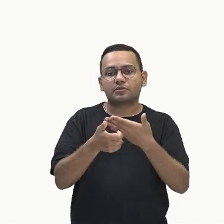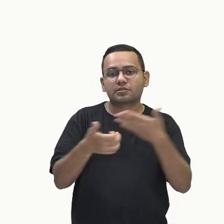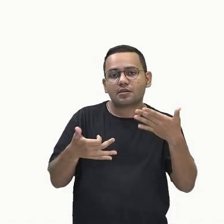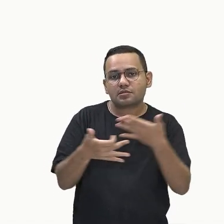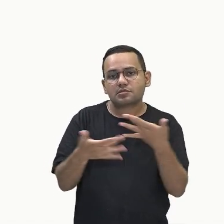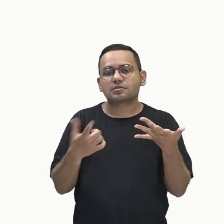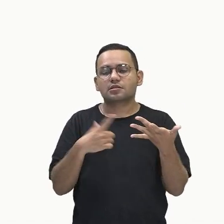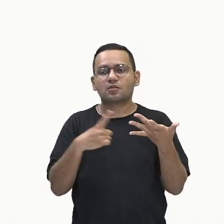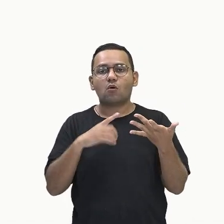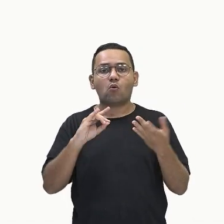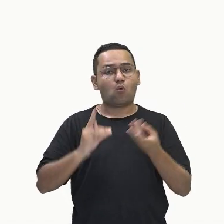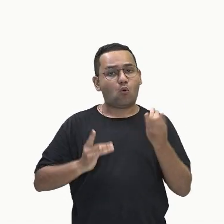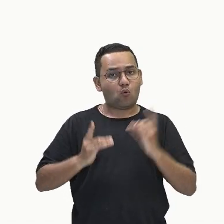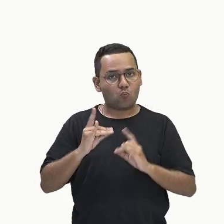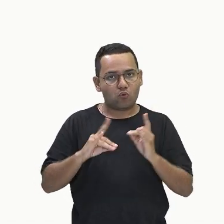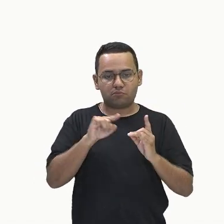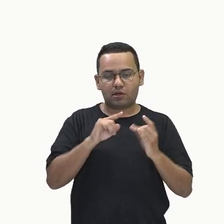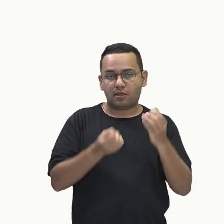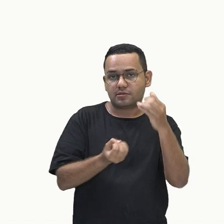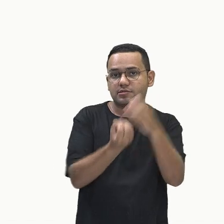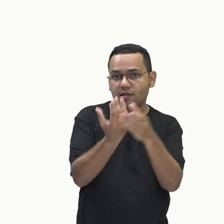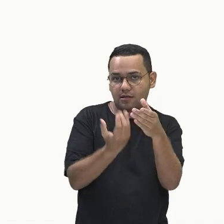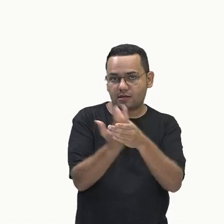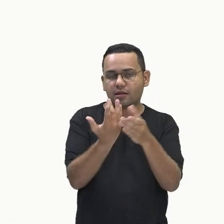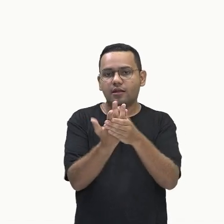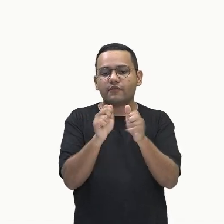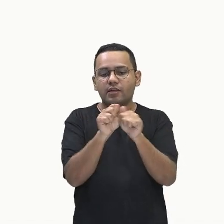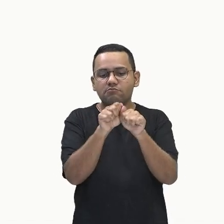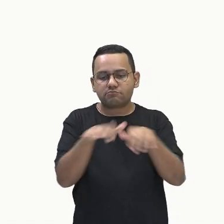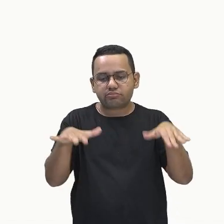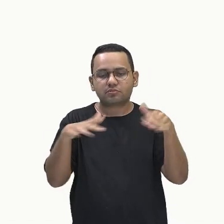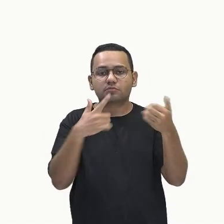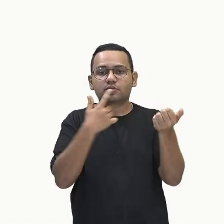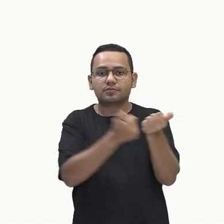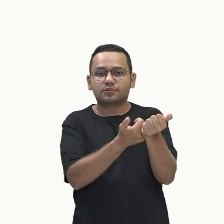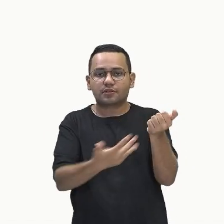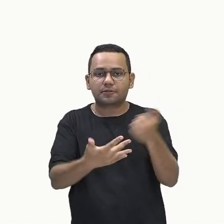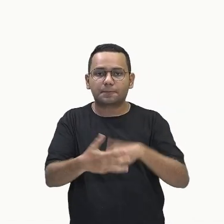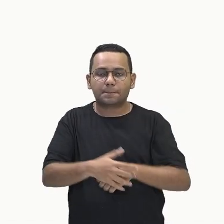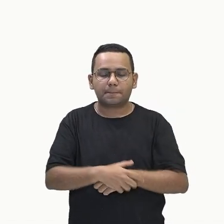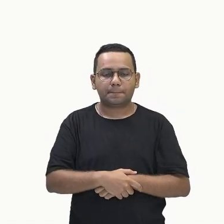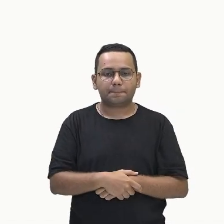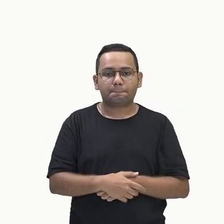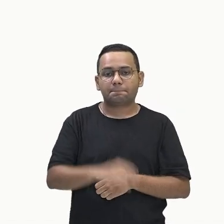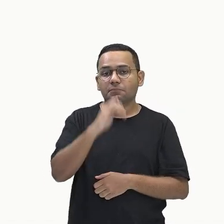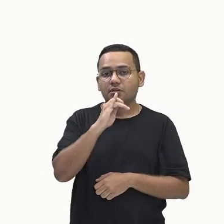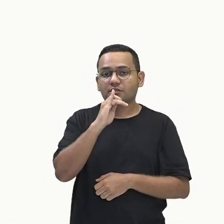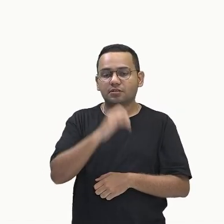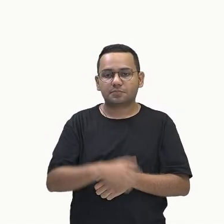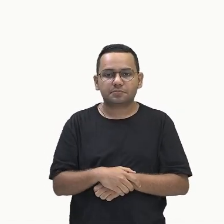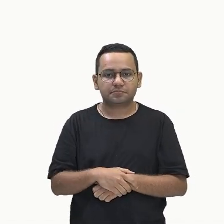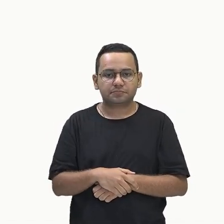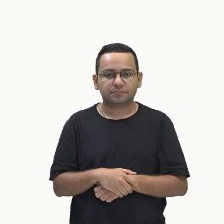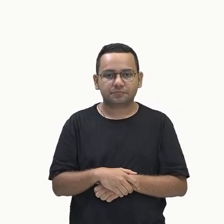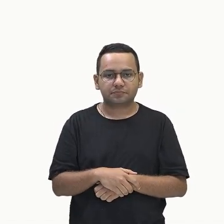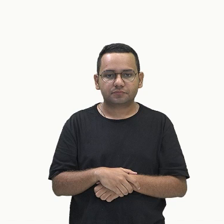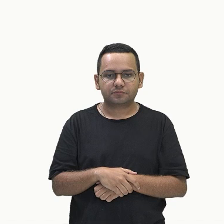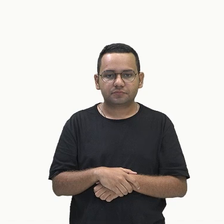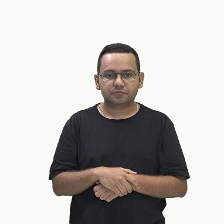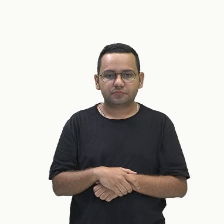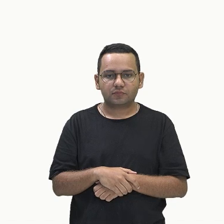de hormônios que ela vai produzir e vai liberar na corrente sanguínea. Nós temos aqui, por exemplo, o músculo